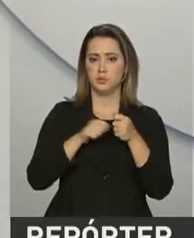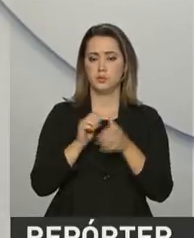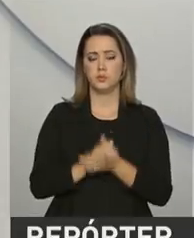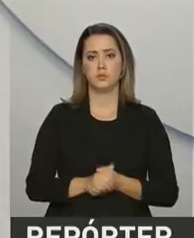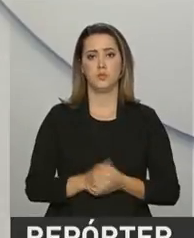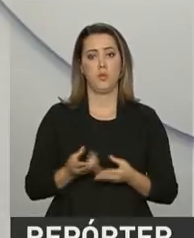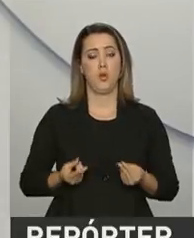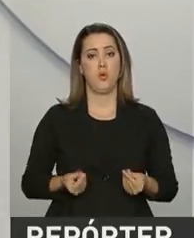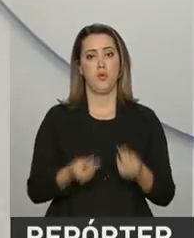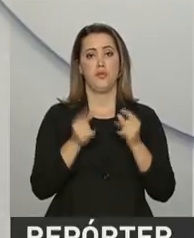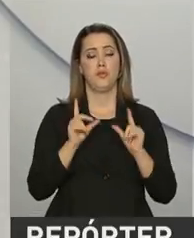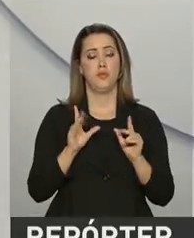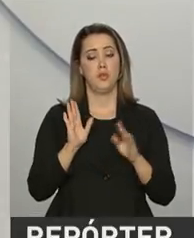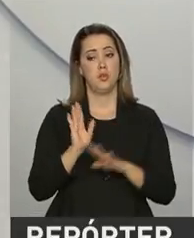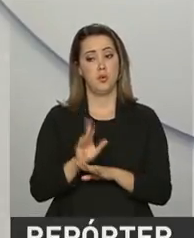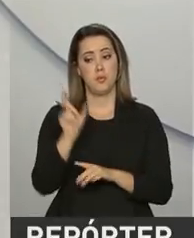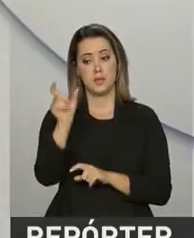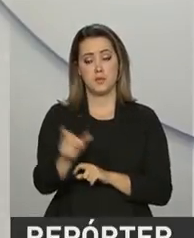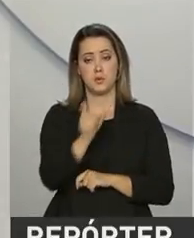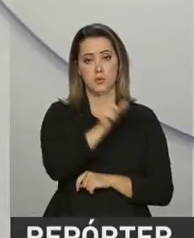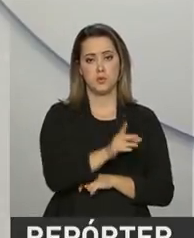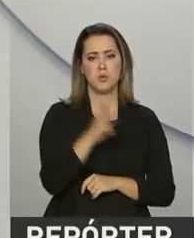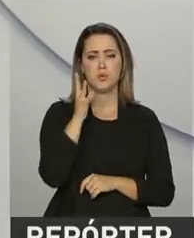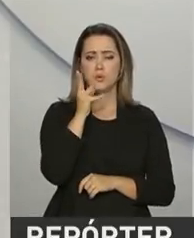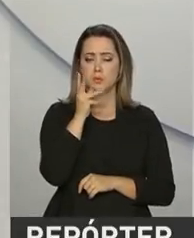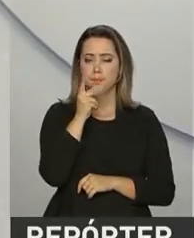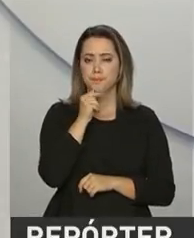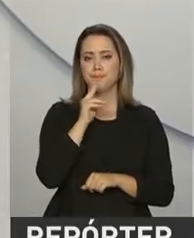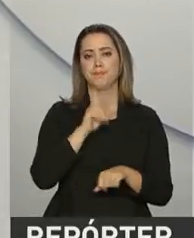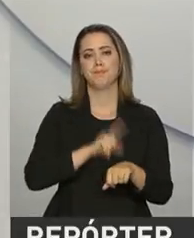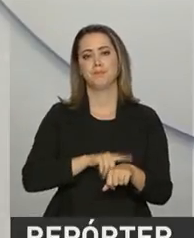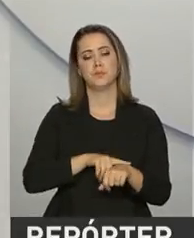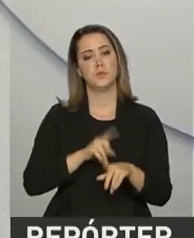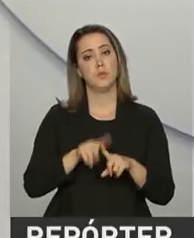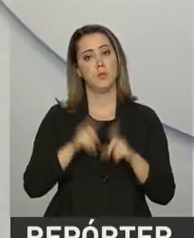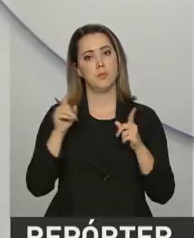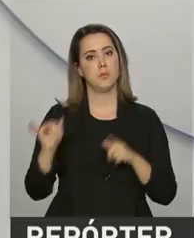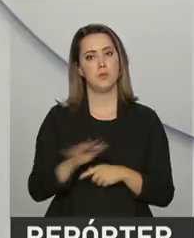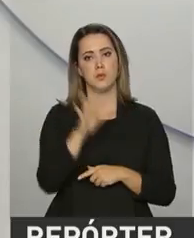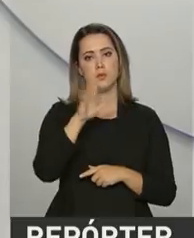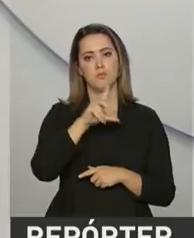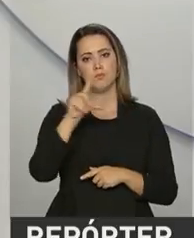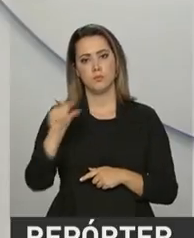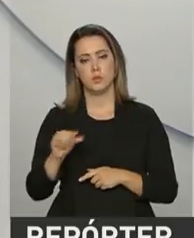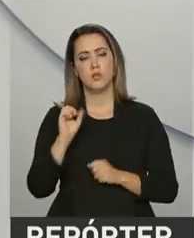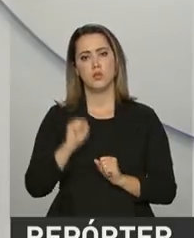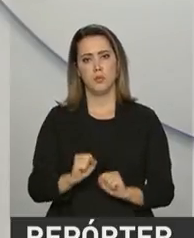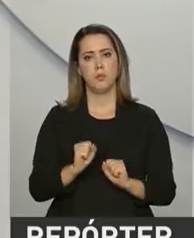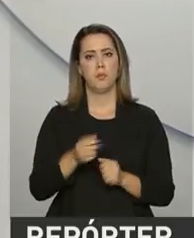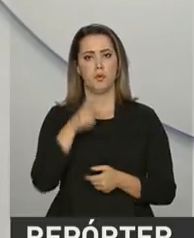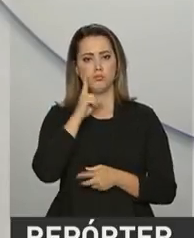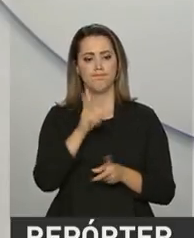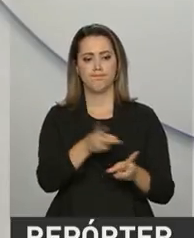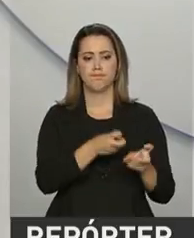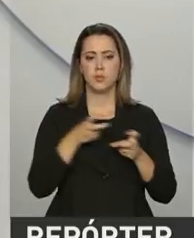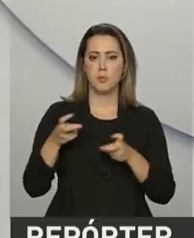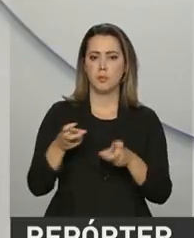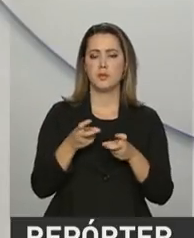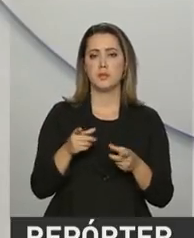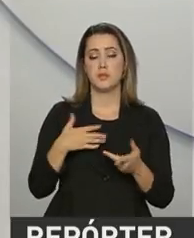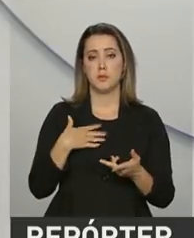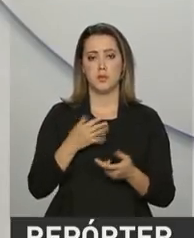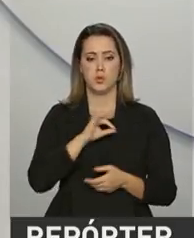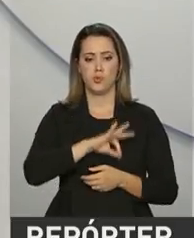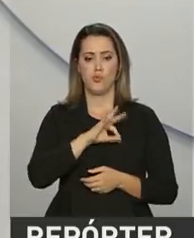repasse dessa queda o consumidor demora alguns meses mais a inflação em queda já pode ser sentida pelo consumidor a